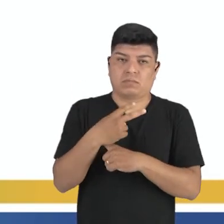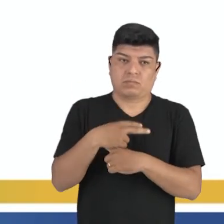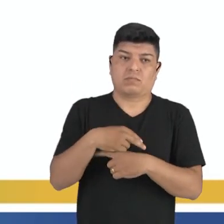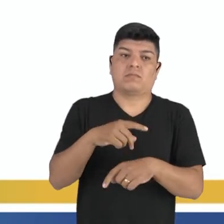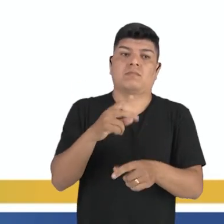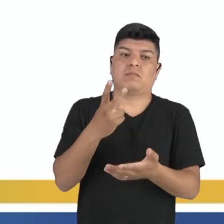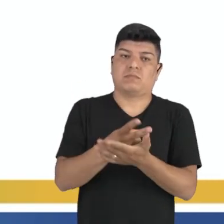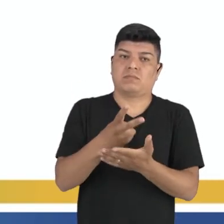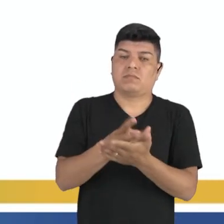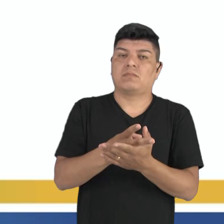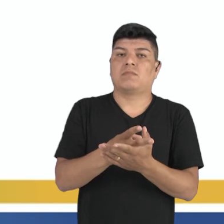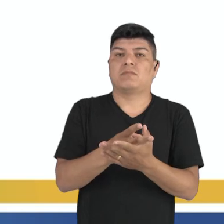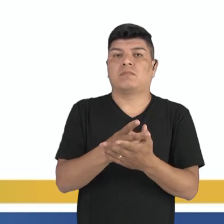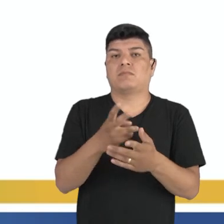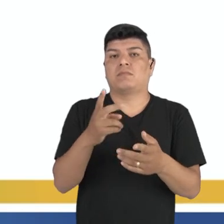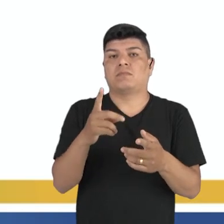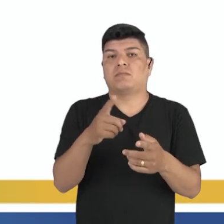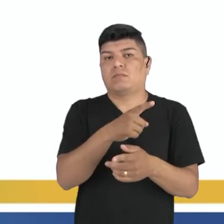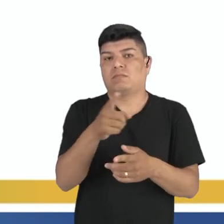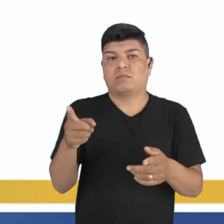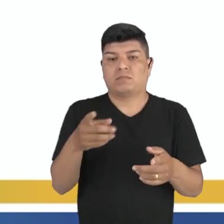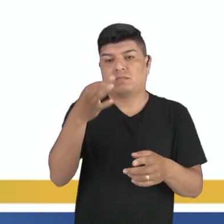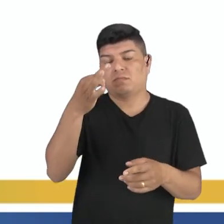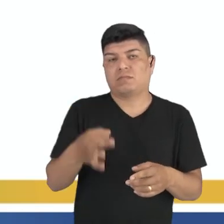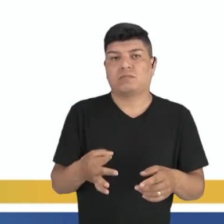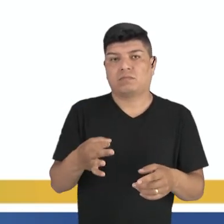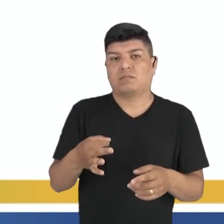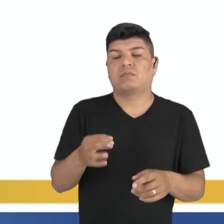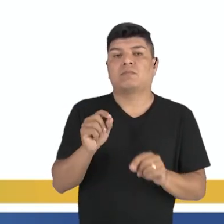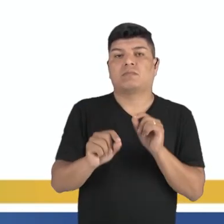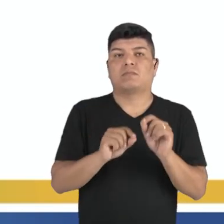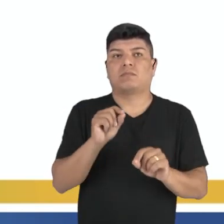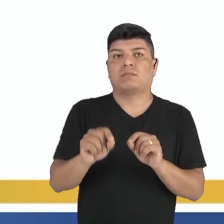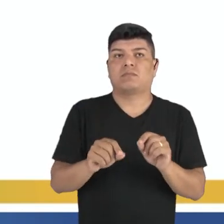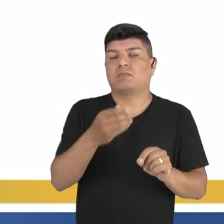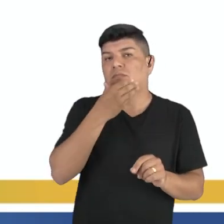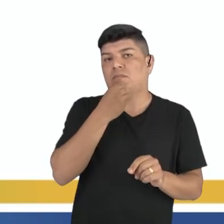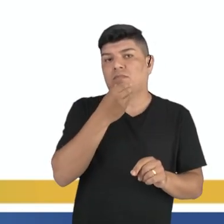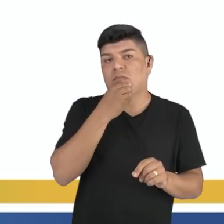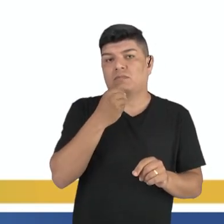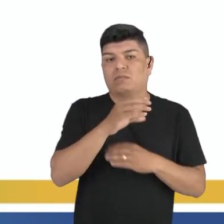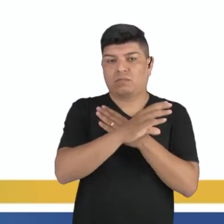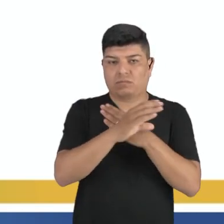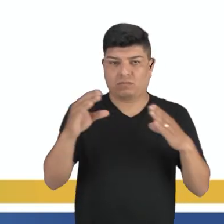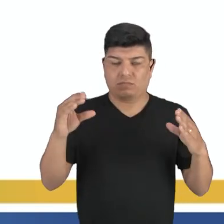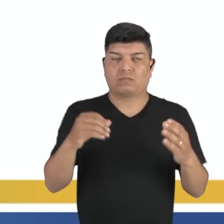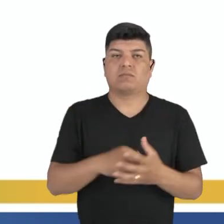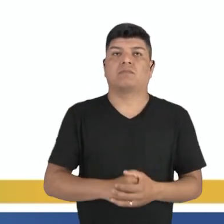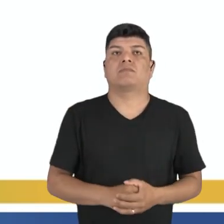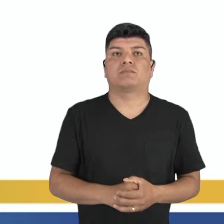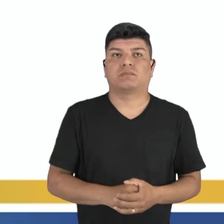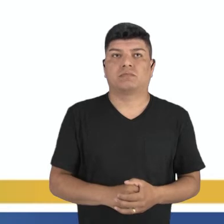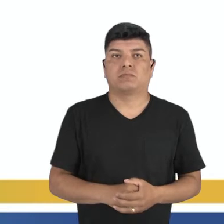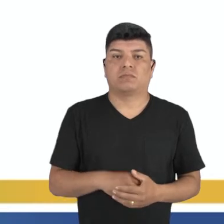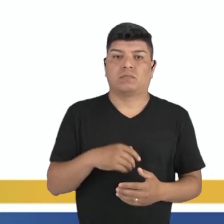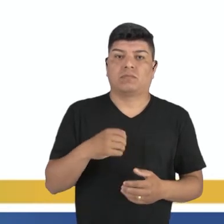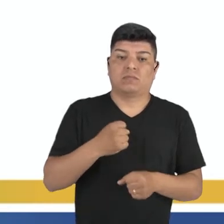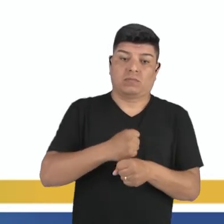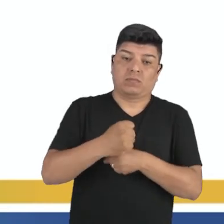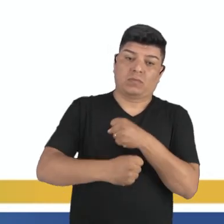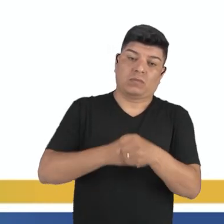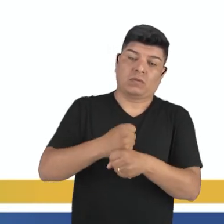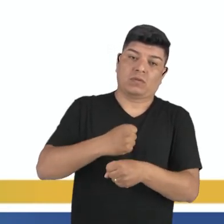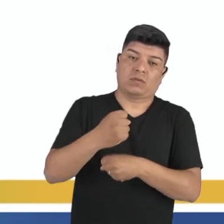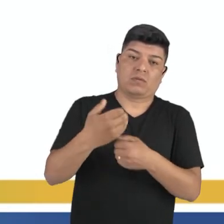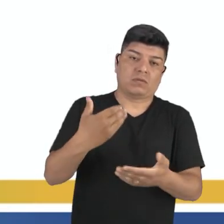né? E que você tenha plena convicção e certeza que aquele cara é uma pessoa confiável, tá? E com o passar dos anos vai havendo